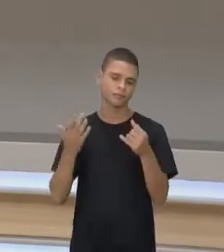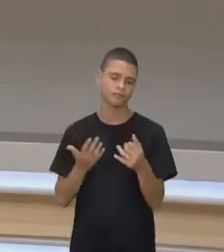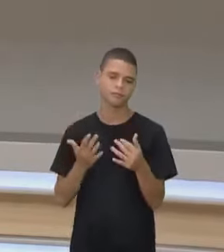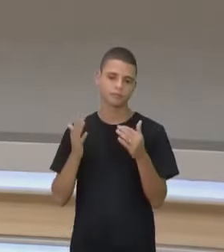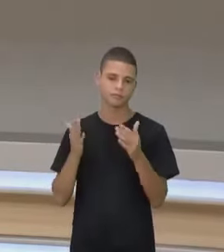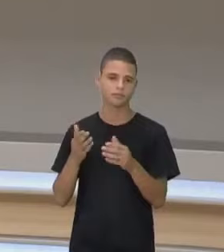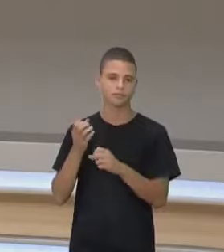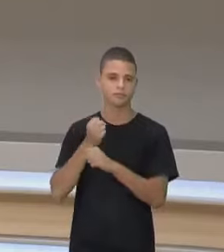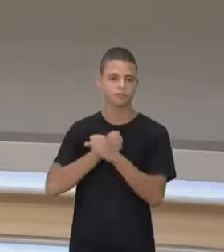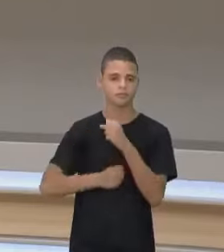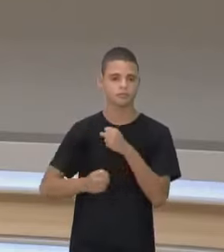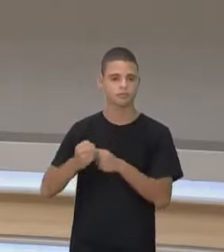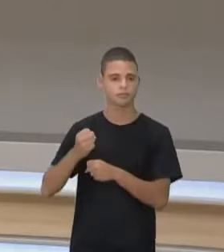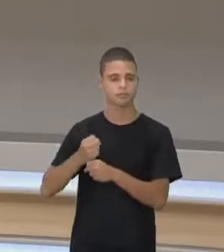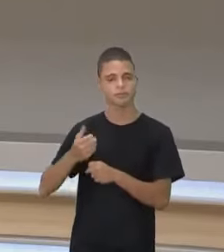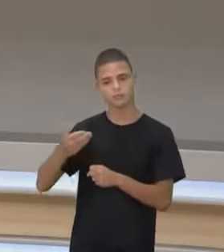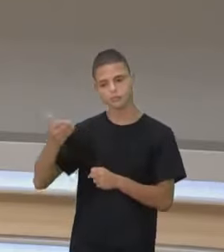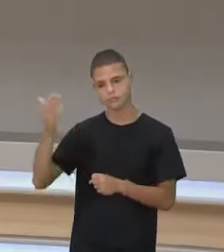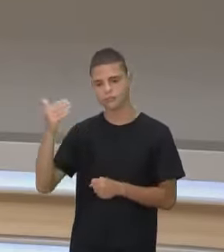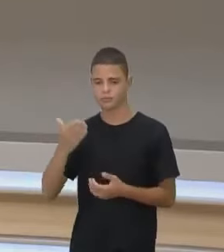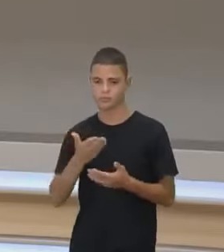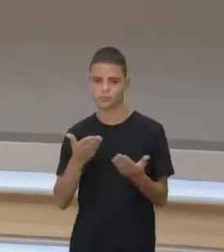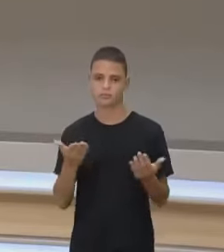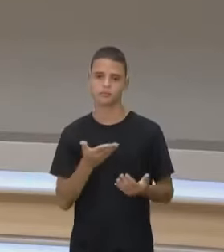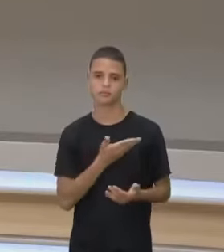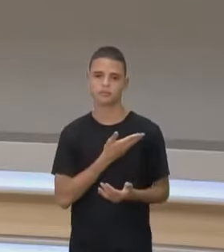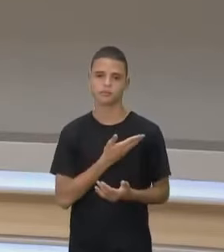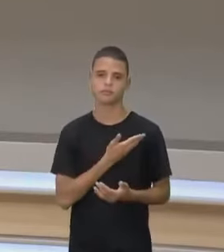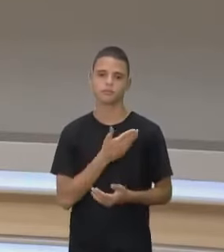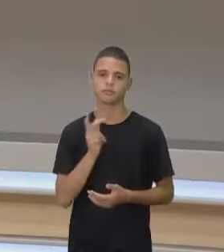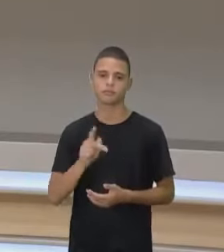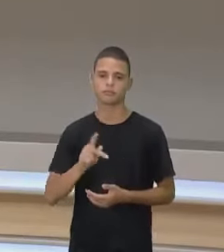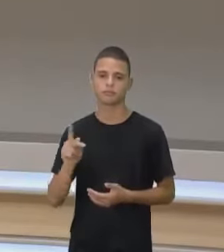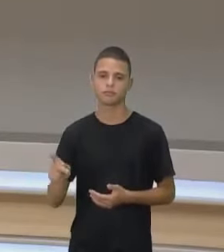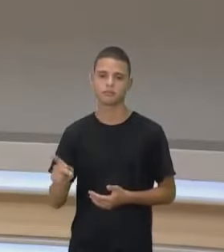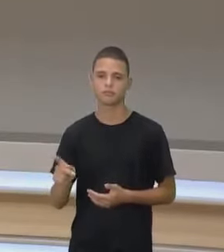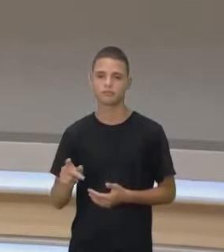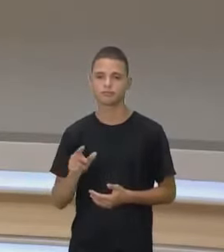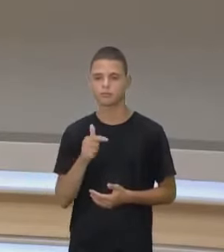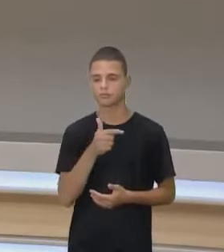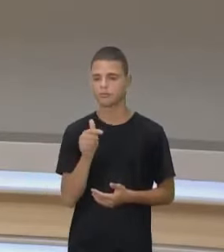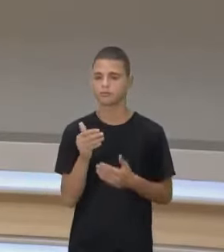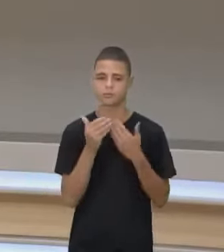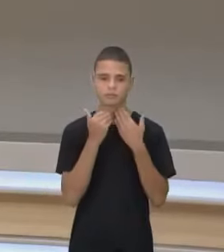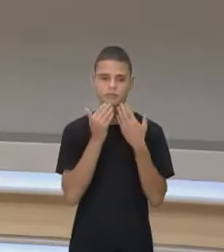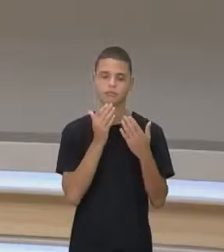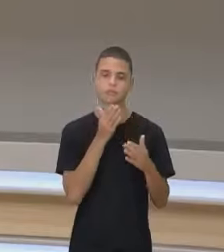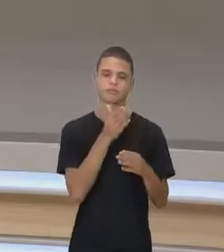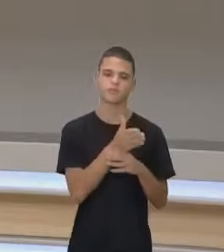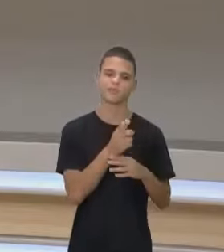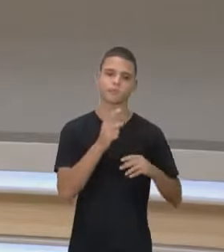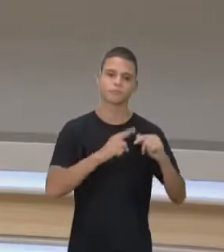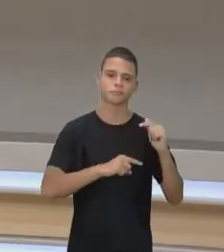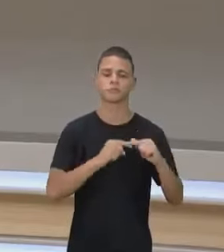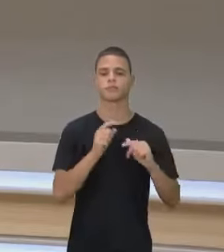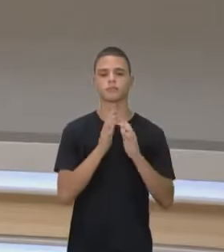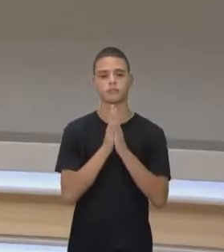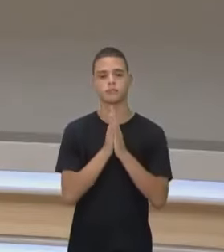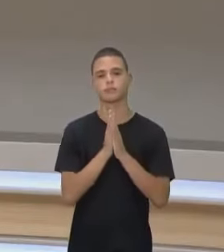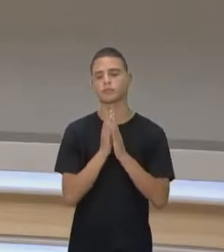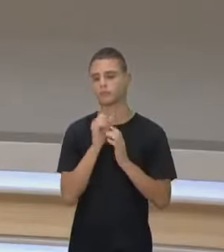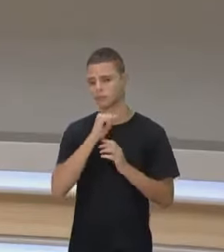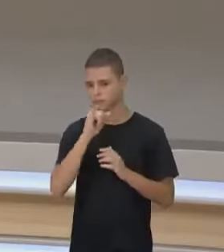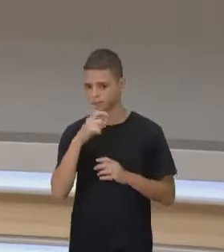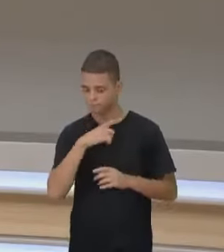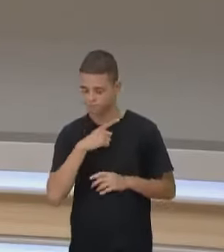trilhas do ano passado. Então, os colegas, os professores que não tiveram acesso ainda a esse material, por favor, quando tiverem